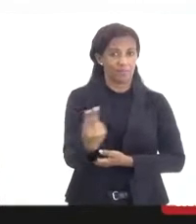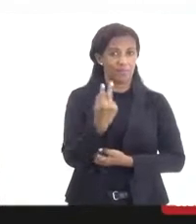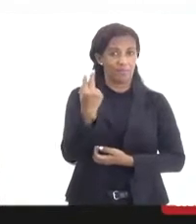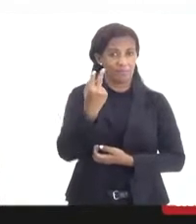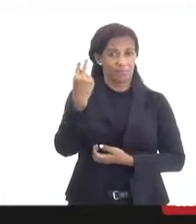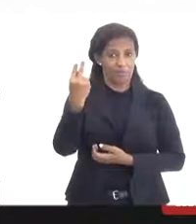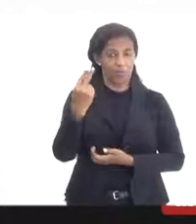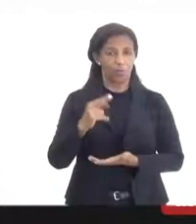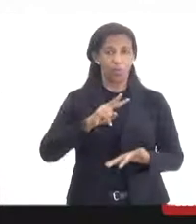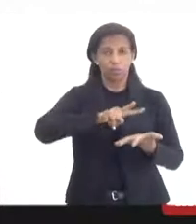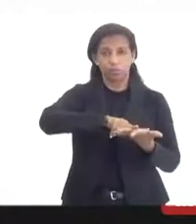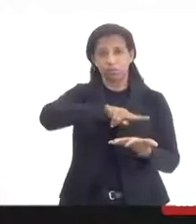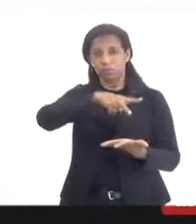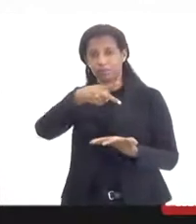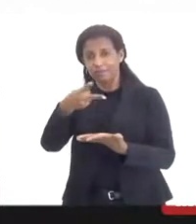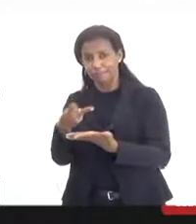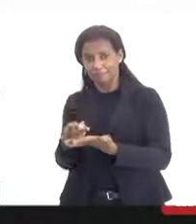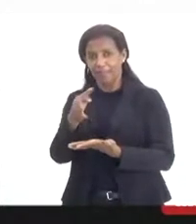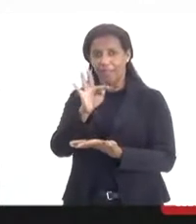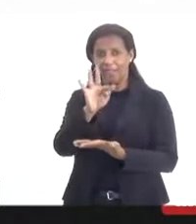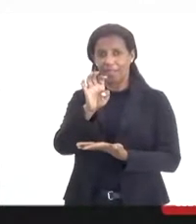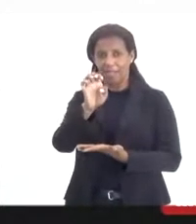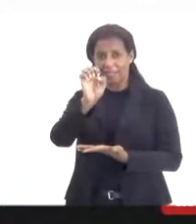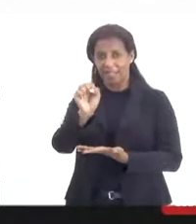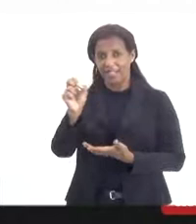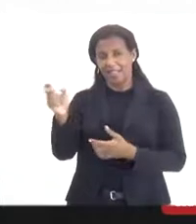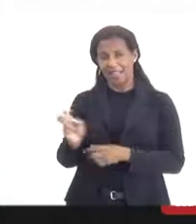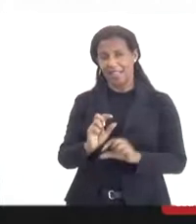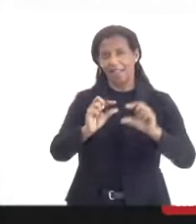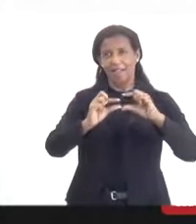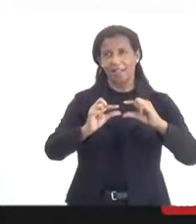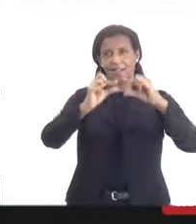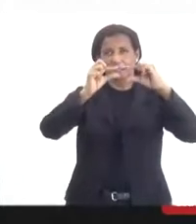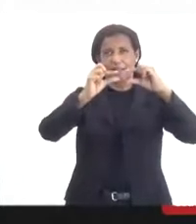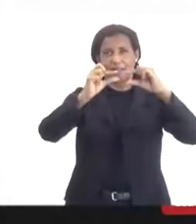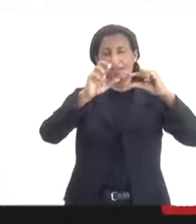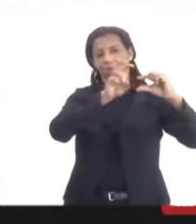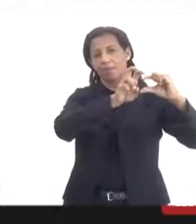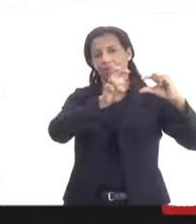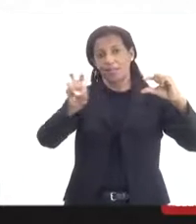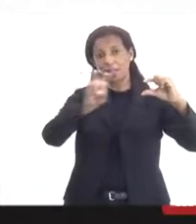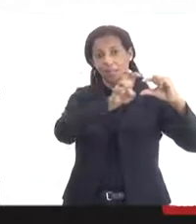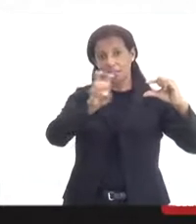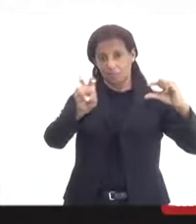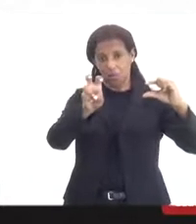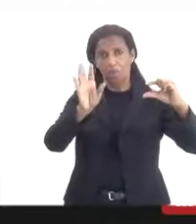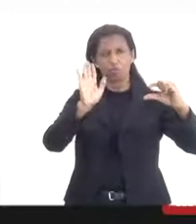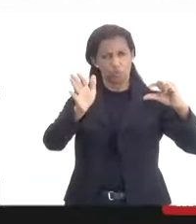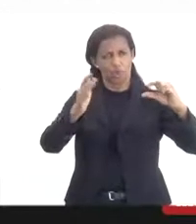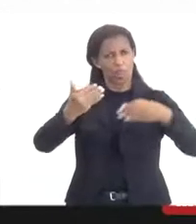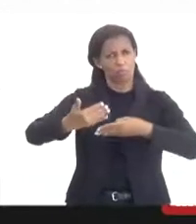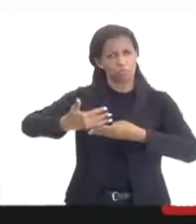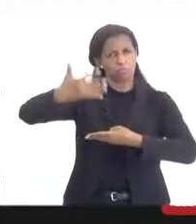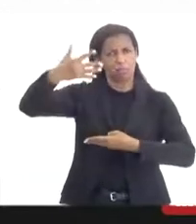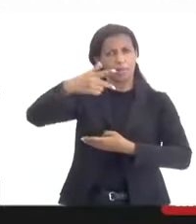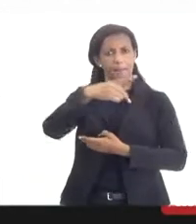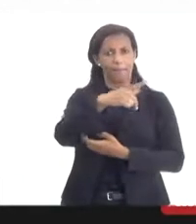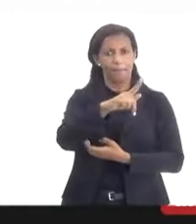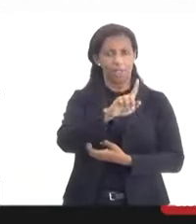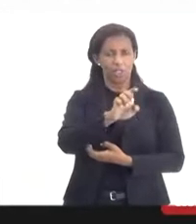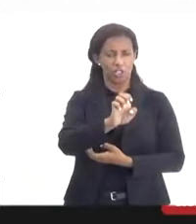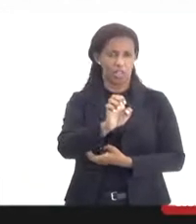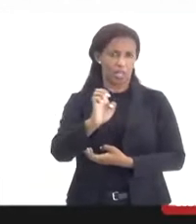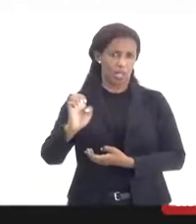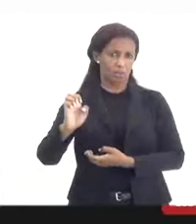que converge com a tese número 5 da apresentação da Procuradoria do